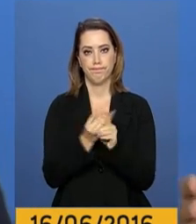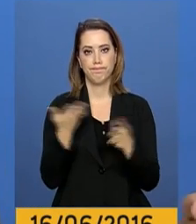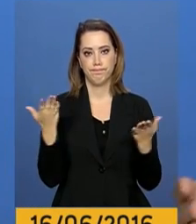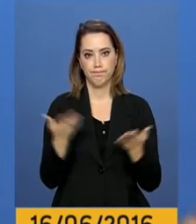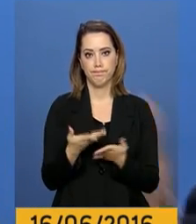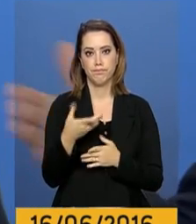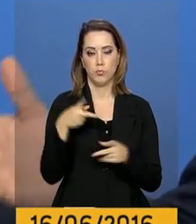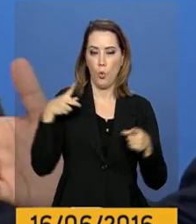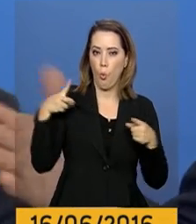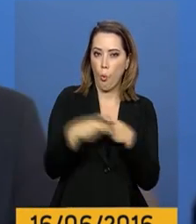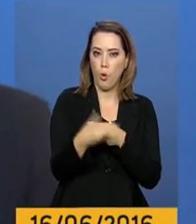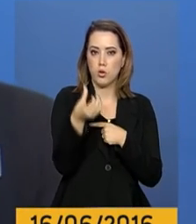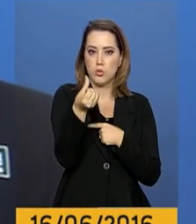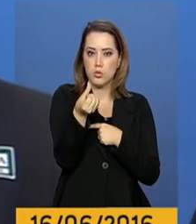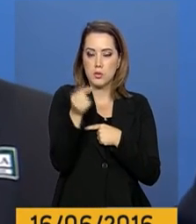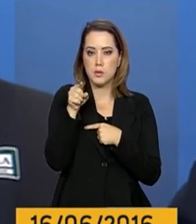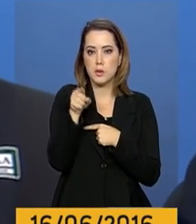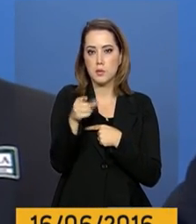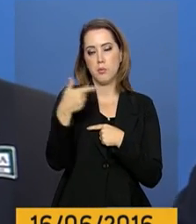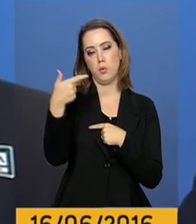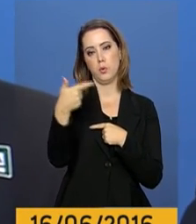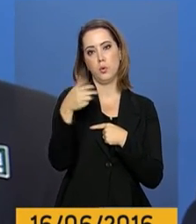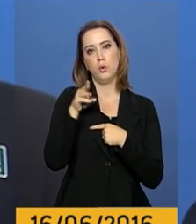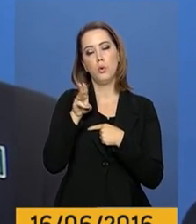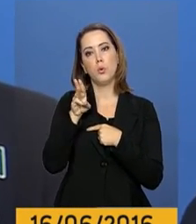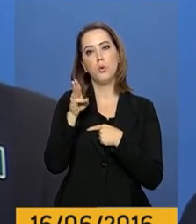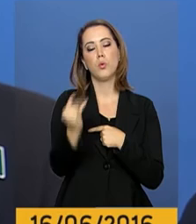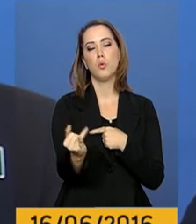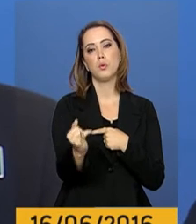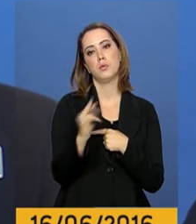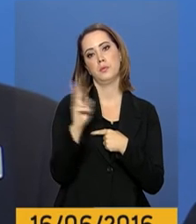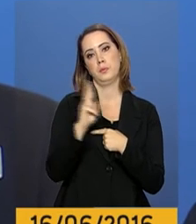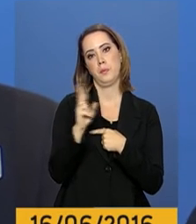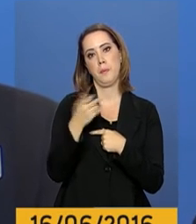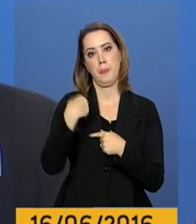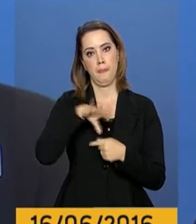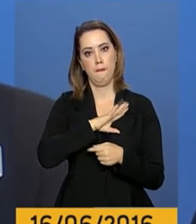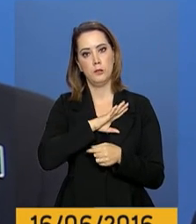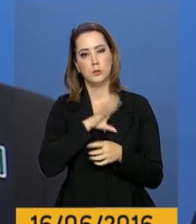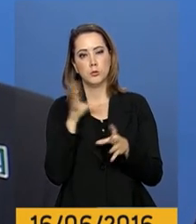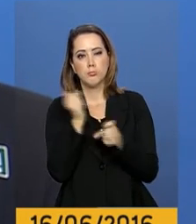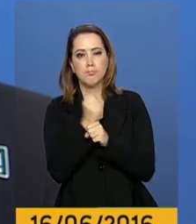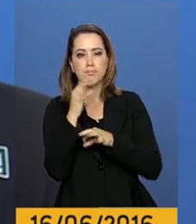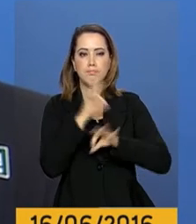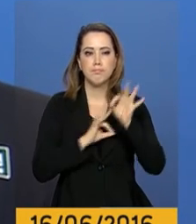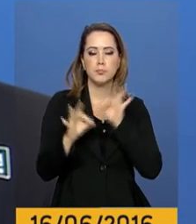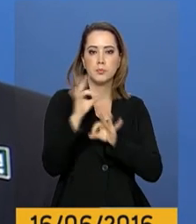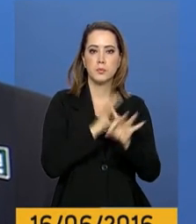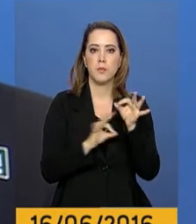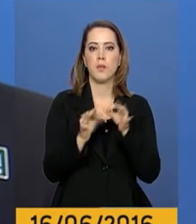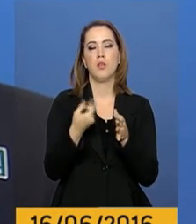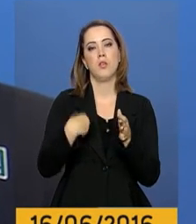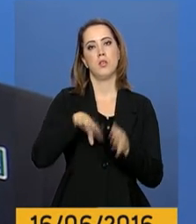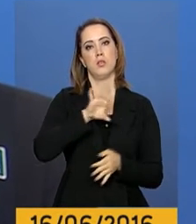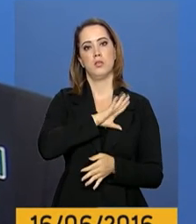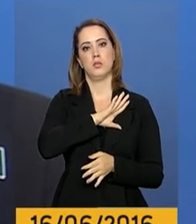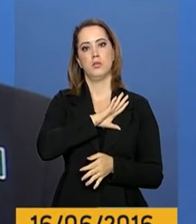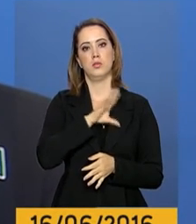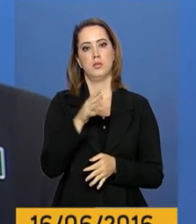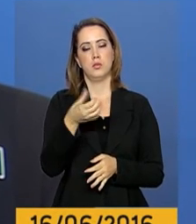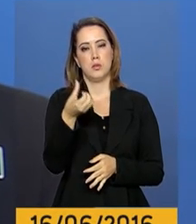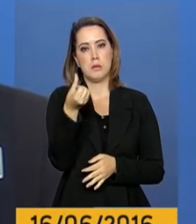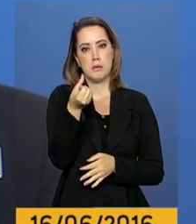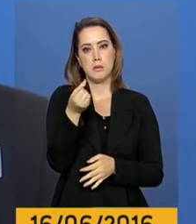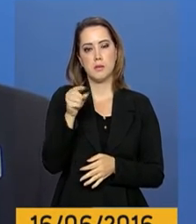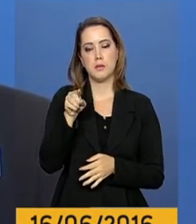de 6,2 bilhões de reais e que nós recuperamos desse corte 6,4